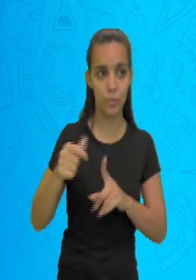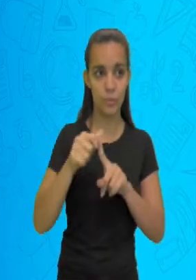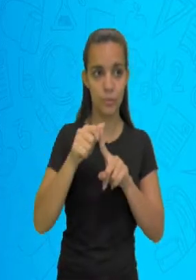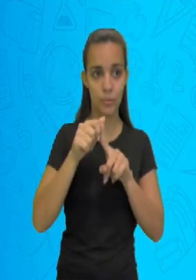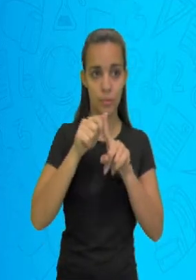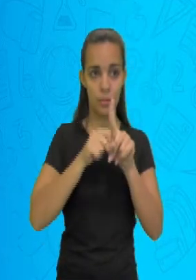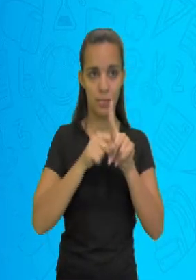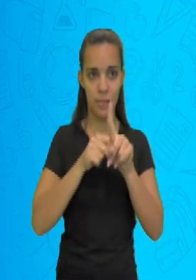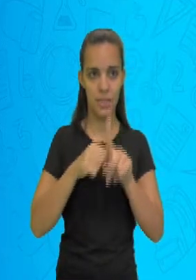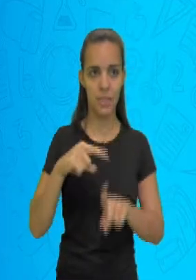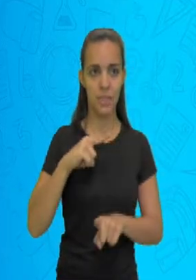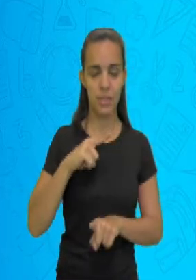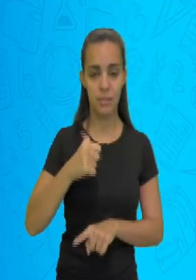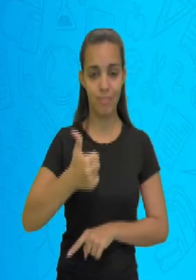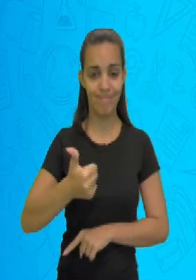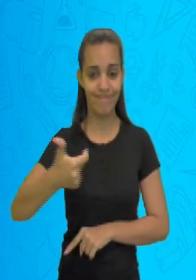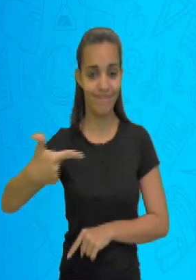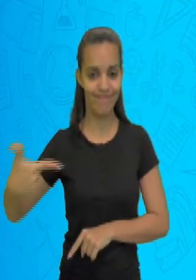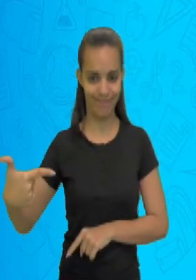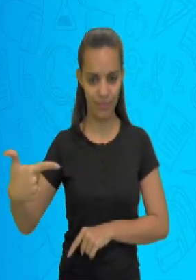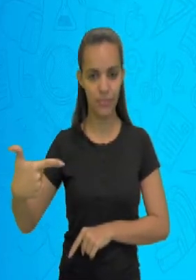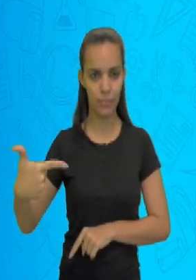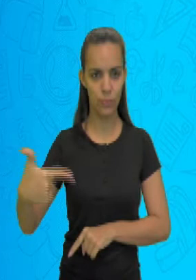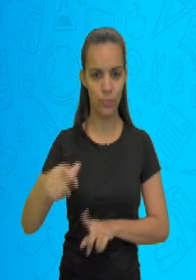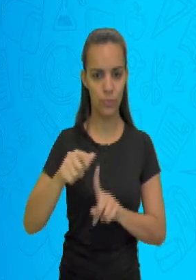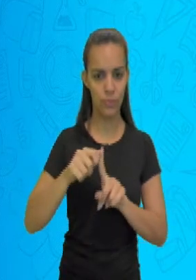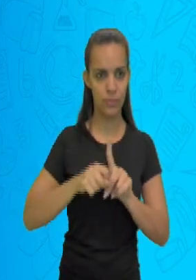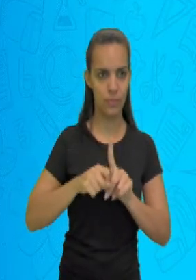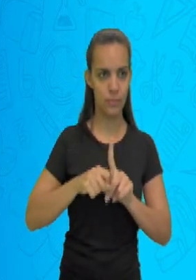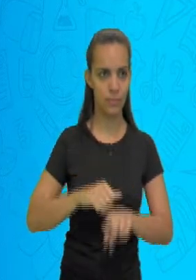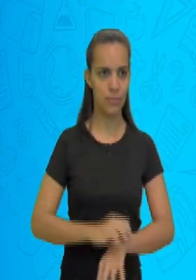um total de 12 meses.